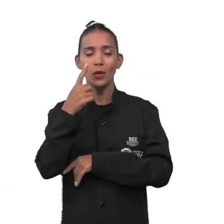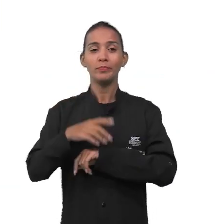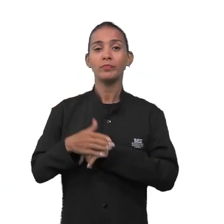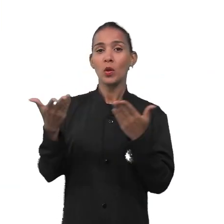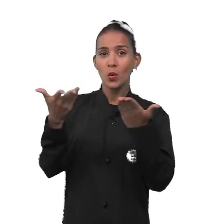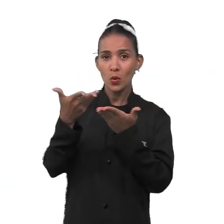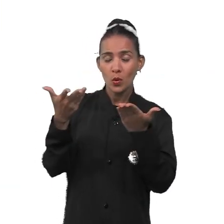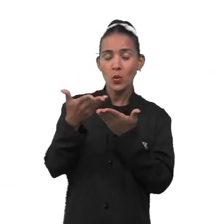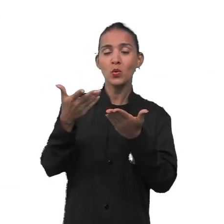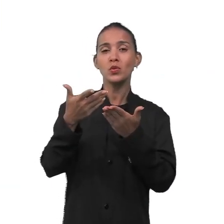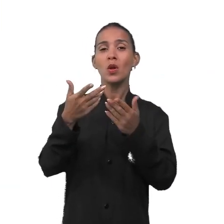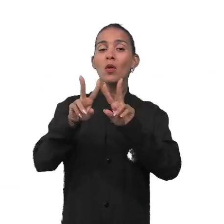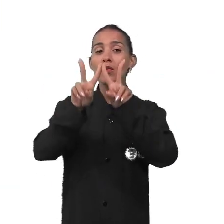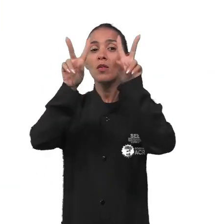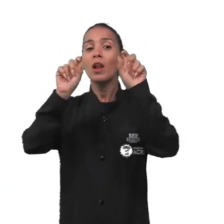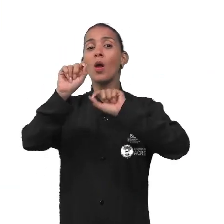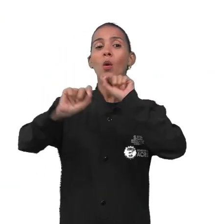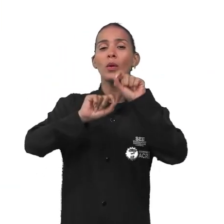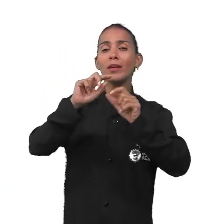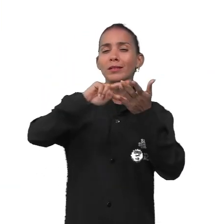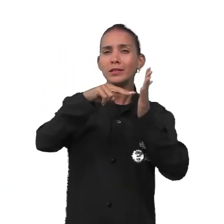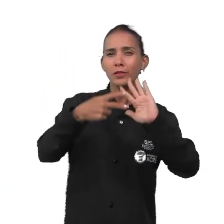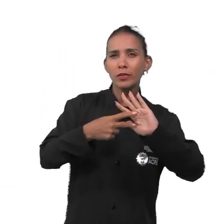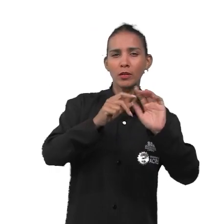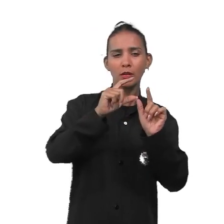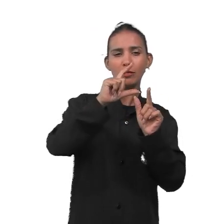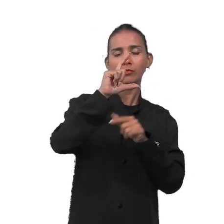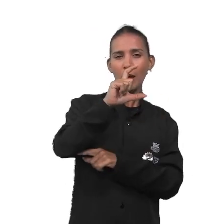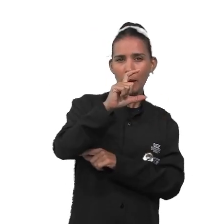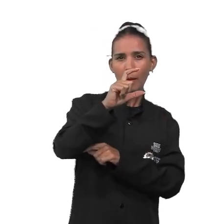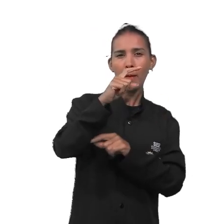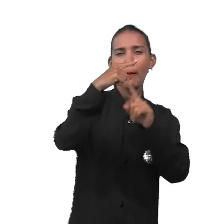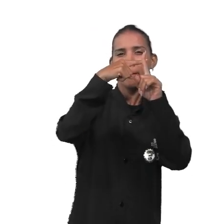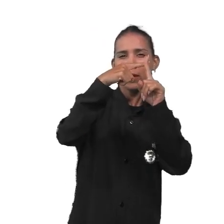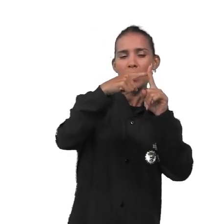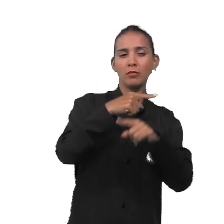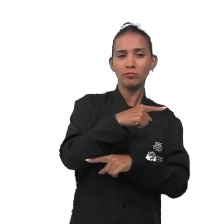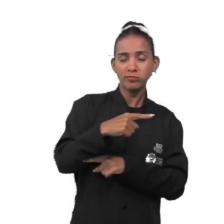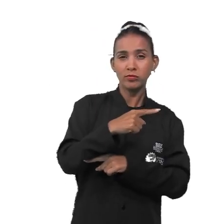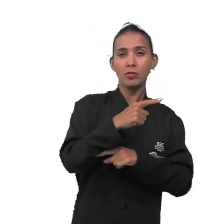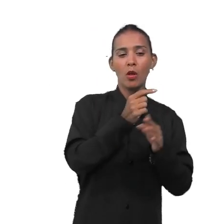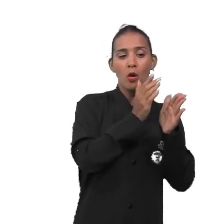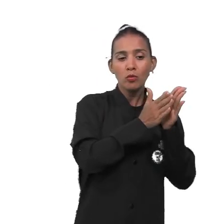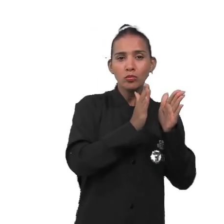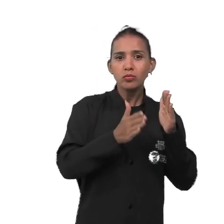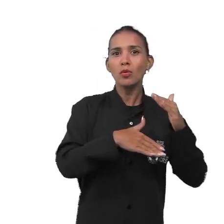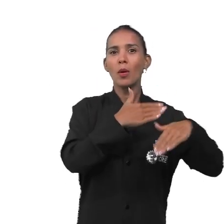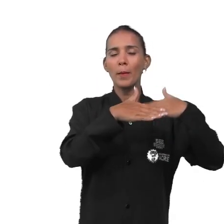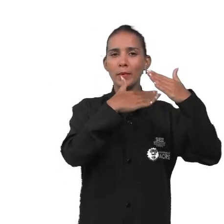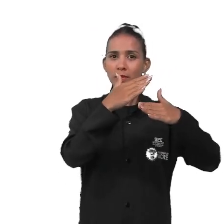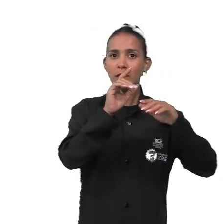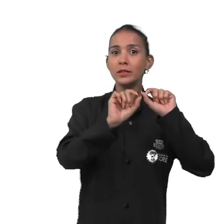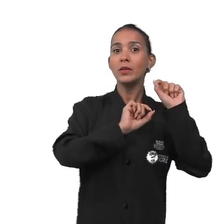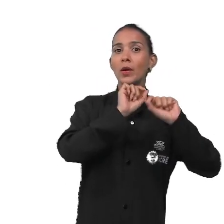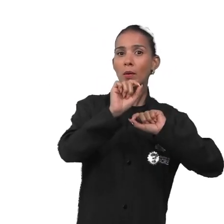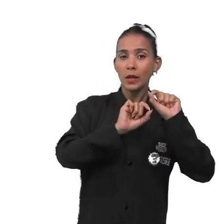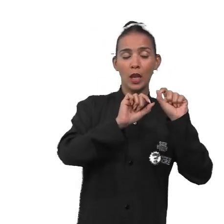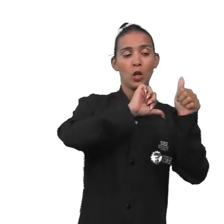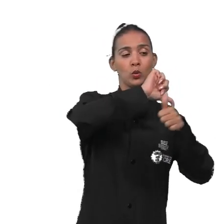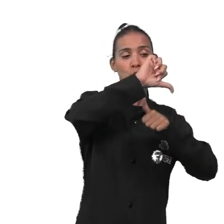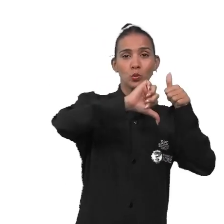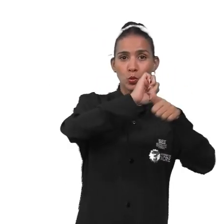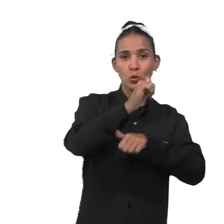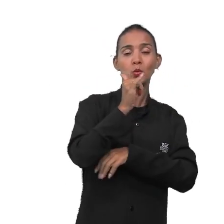trabalhar um pouquinho sobre o que é uma pilha e o que é uma bateria. Um processo de pilha é onde eu tenho uma troca de